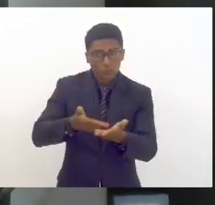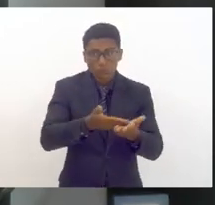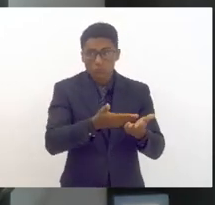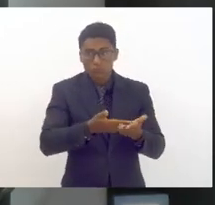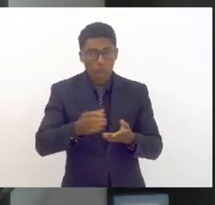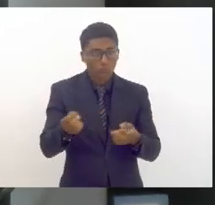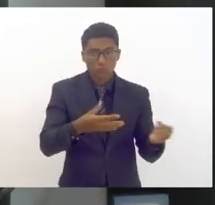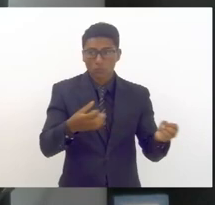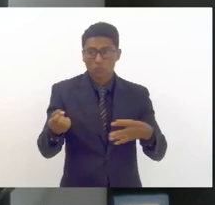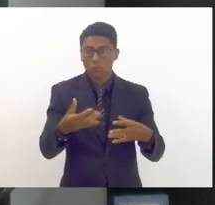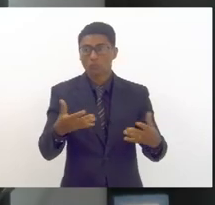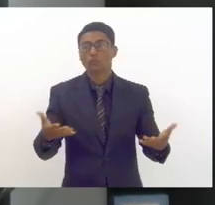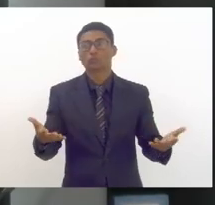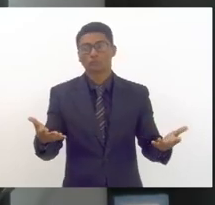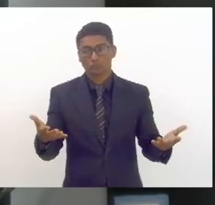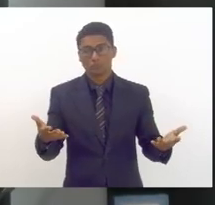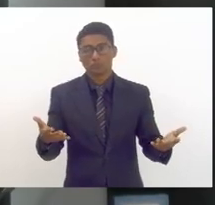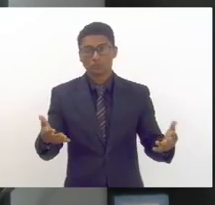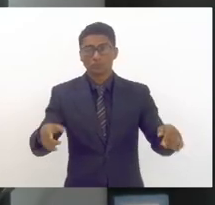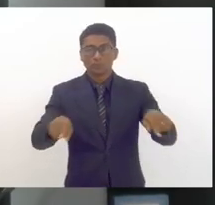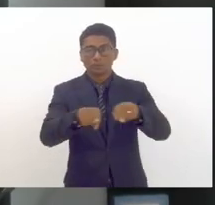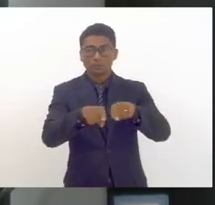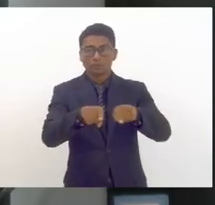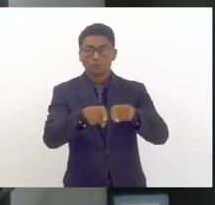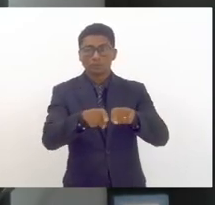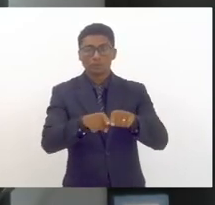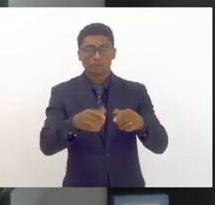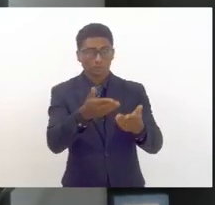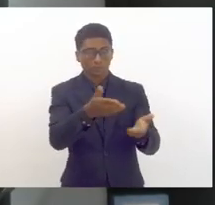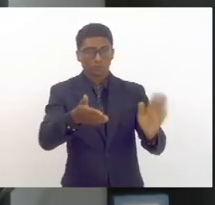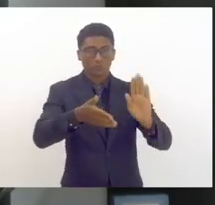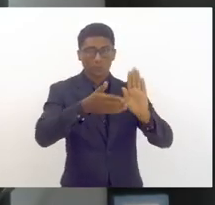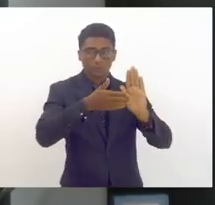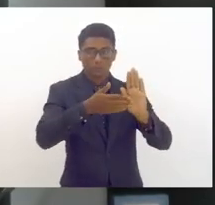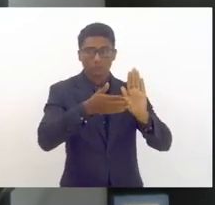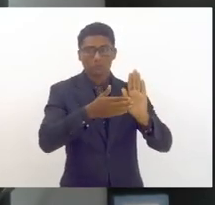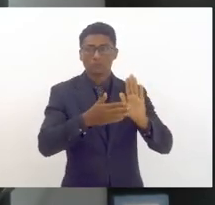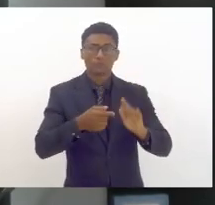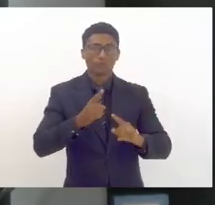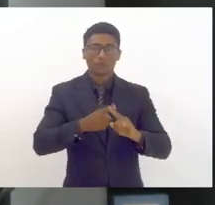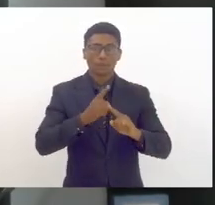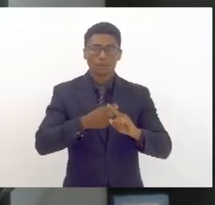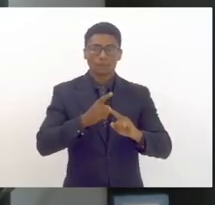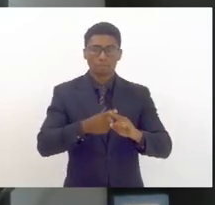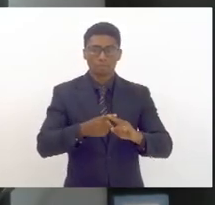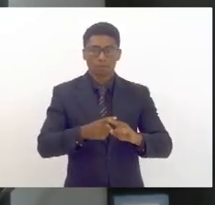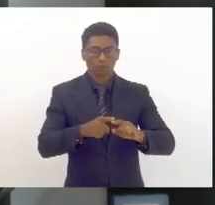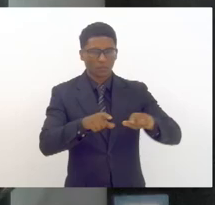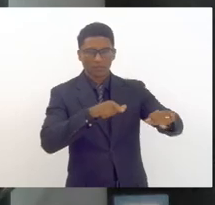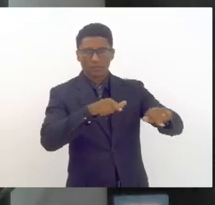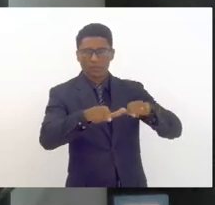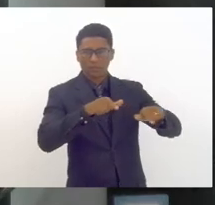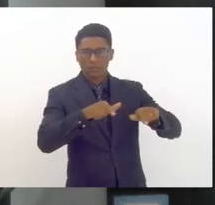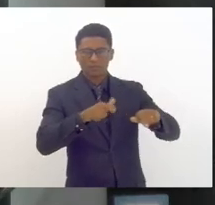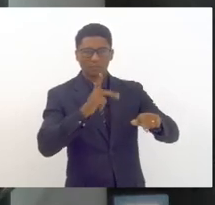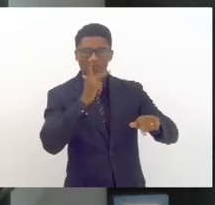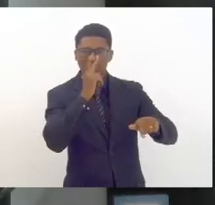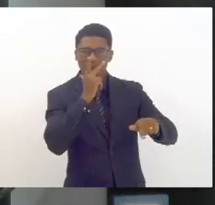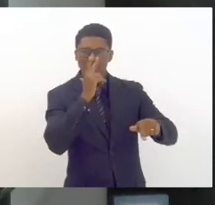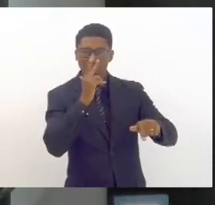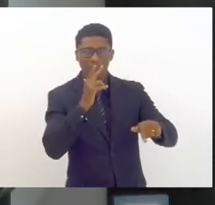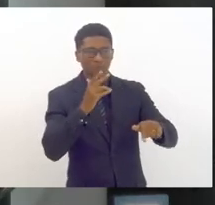trabalhar paralelamente à proposta de vocês, porque não é um trabalho isolado nem